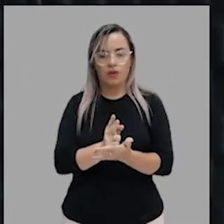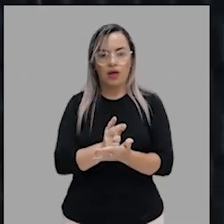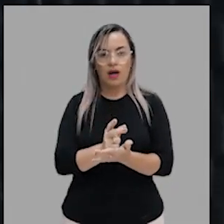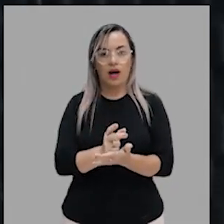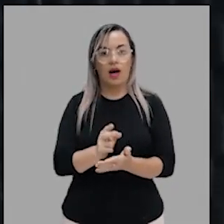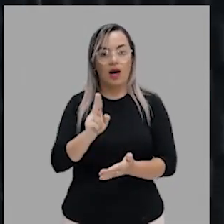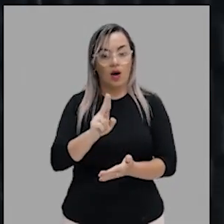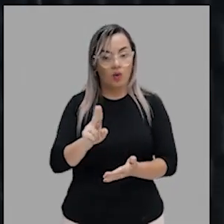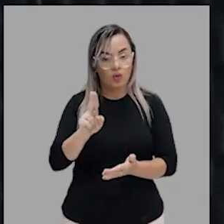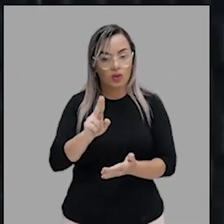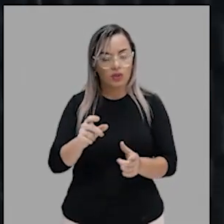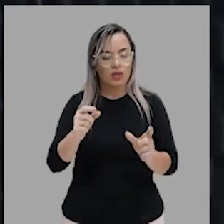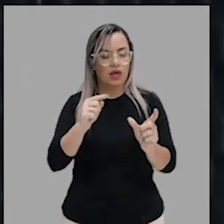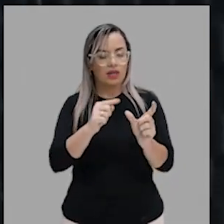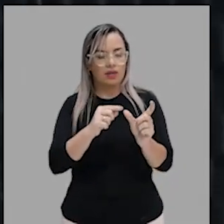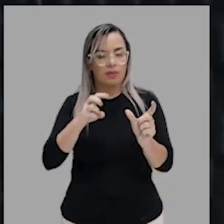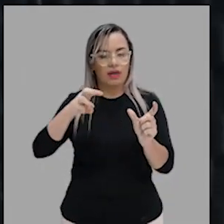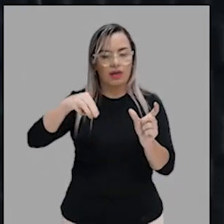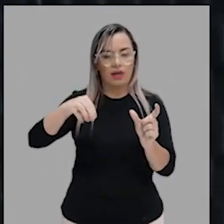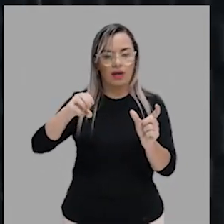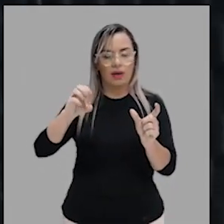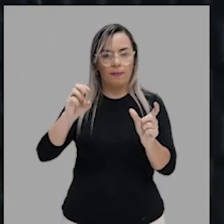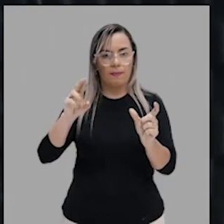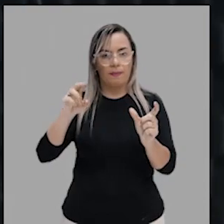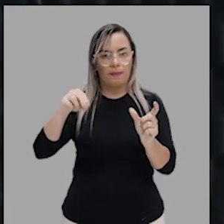a filha, tá certo?